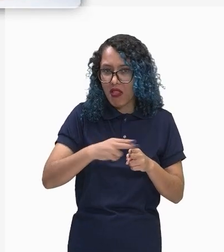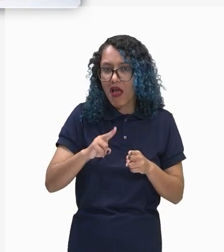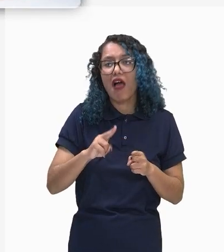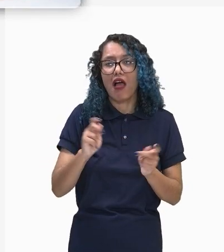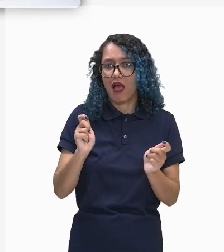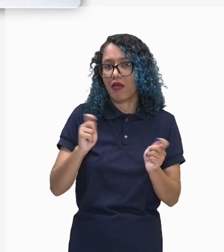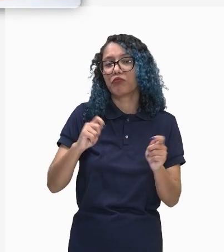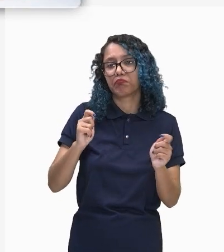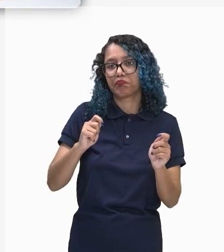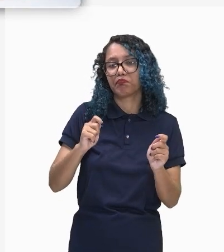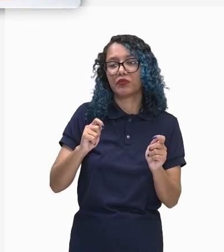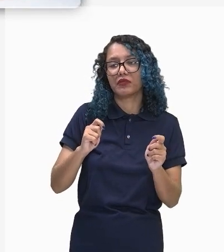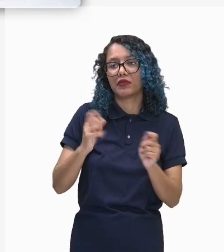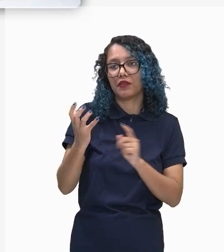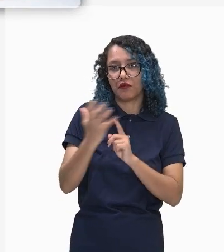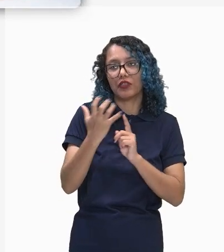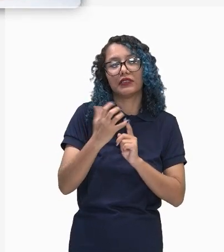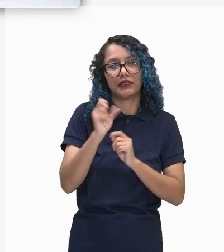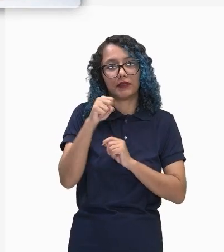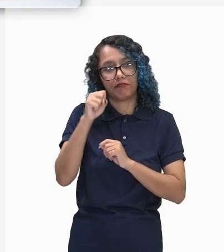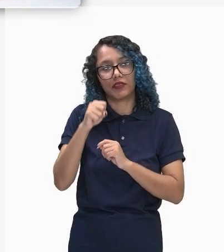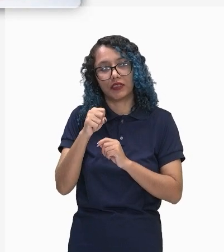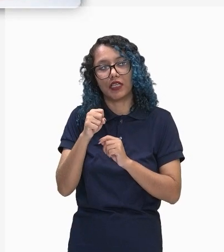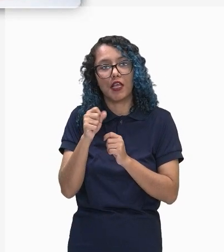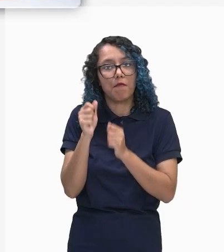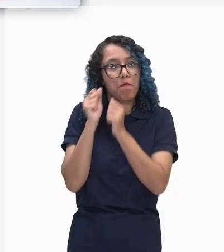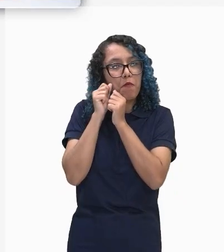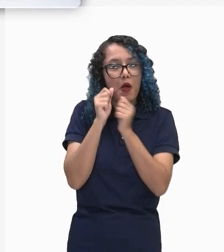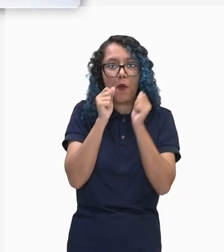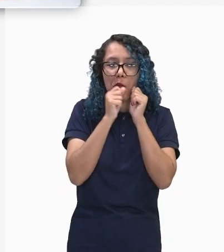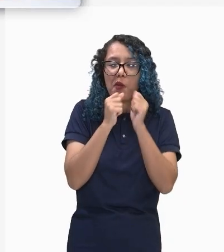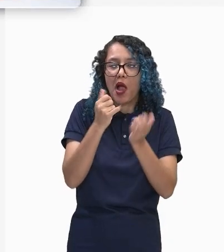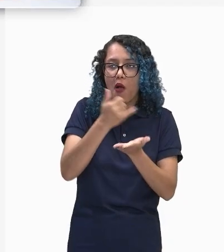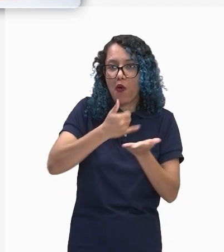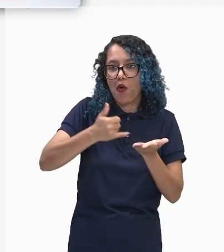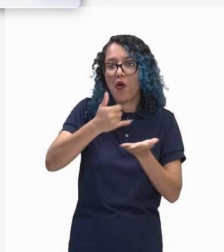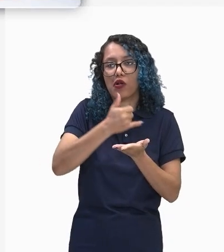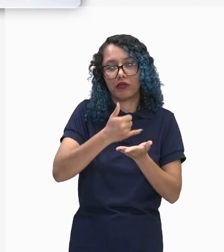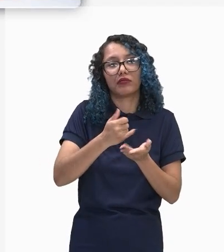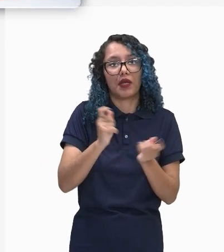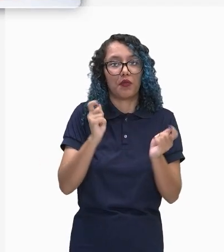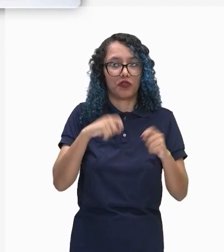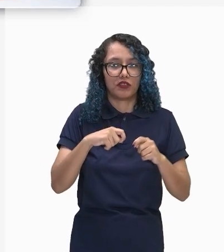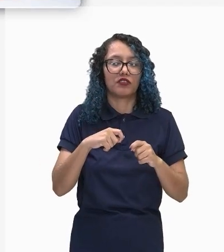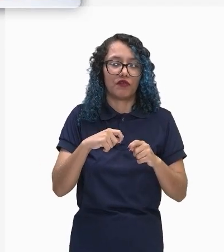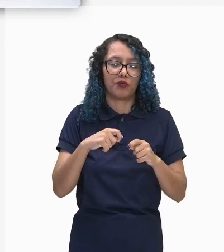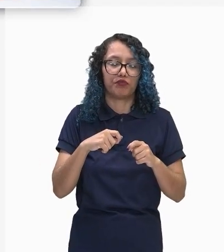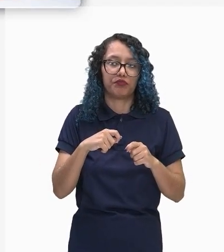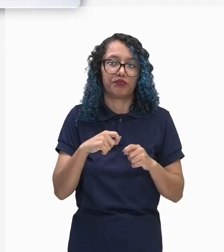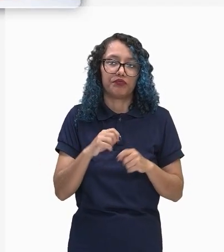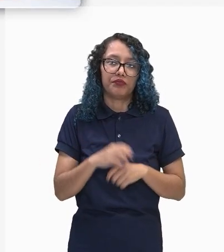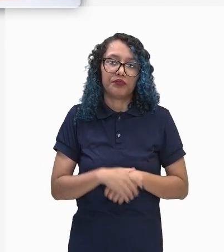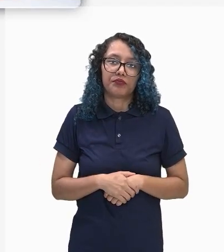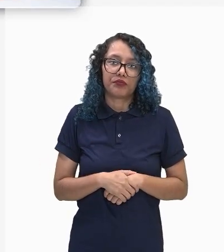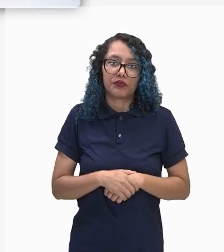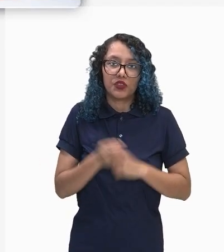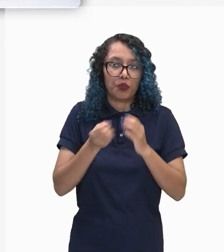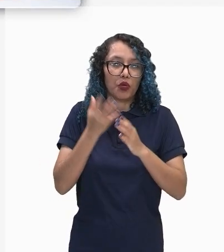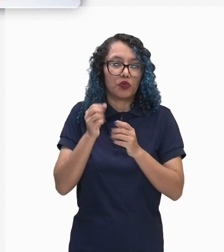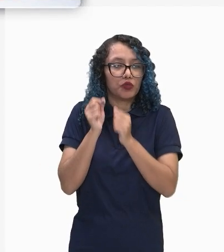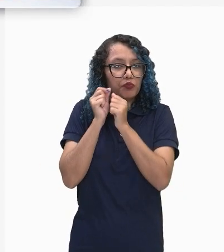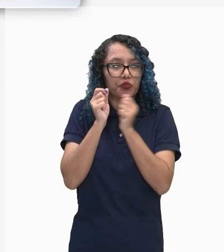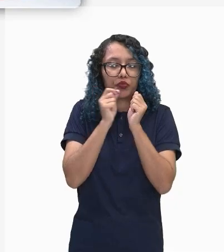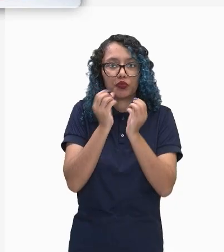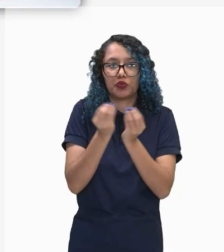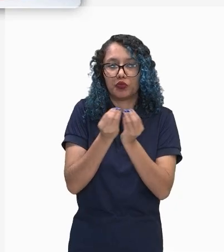pode influenciar nessa questão da oleosidade, e aí essas glândulas tendem, né, a produzir mais